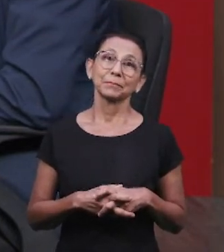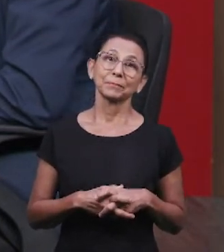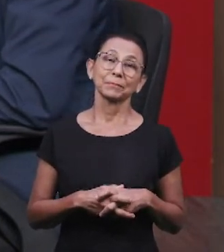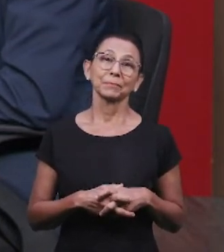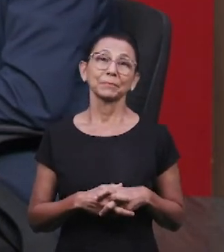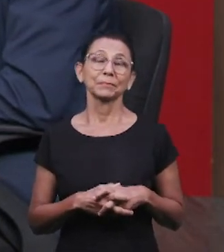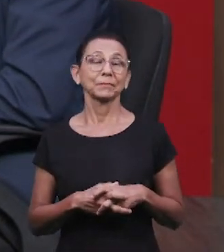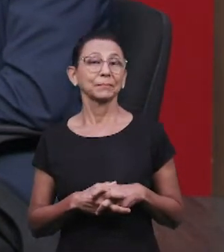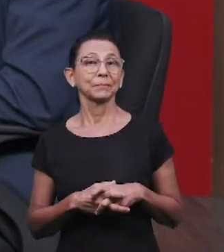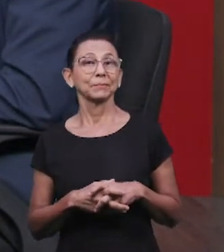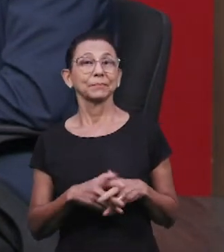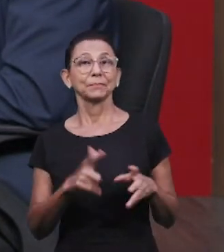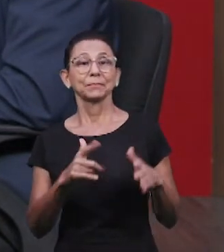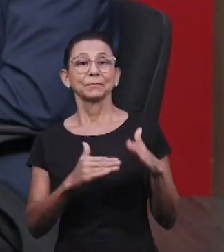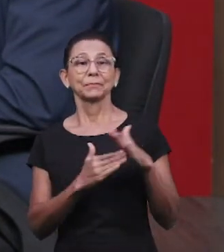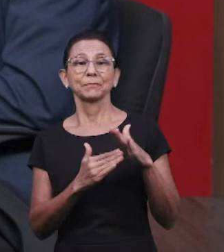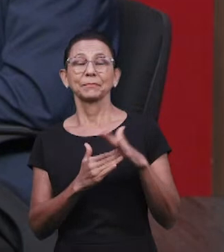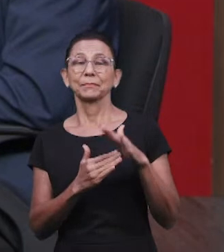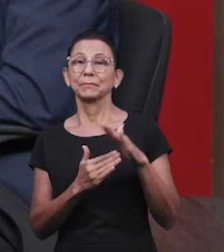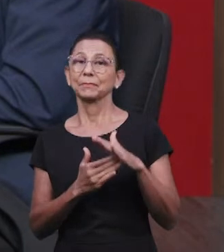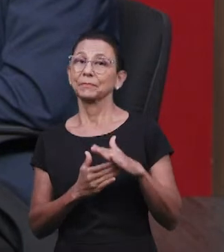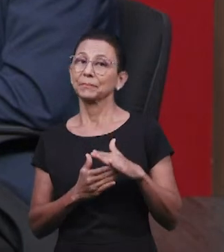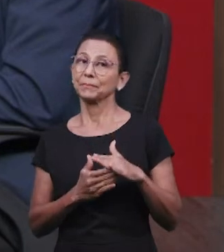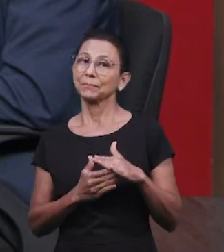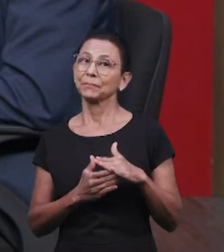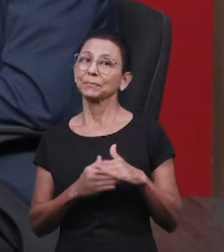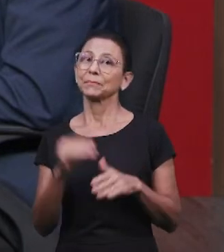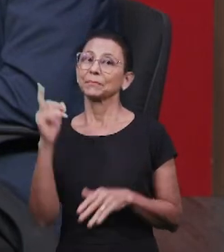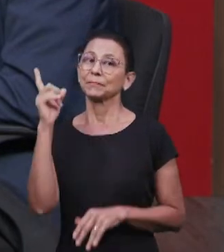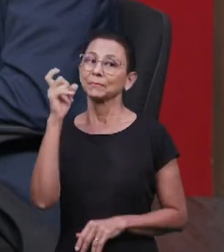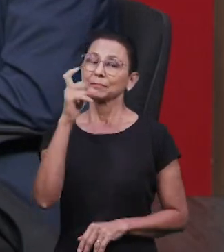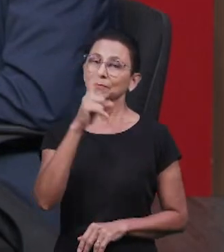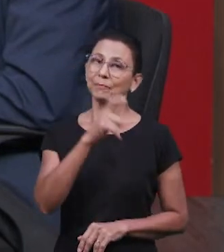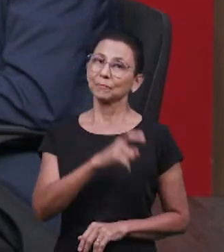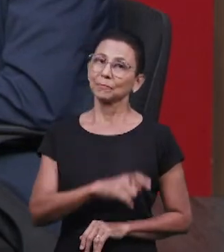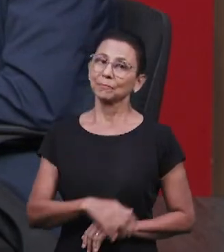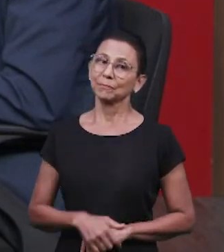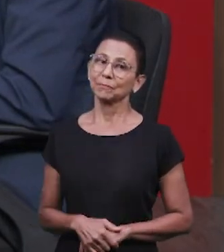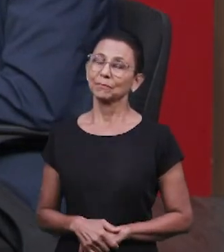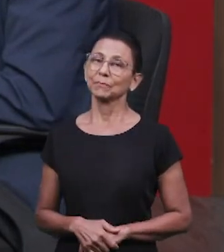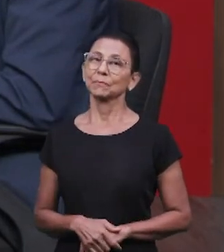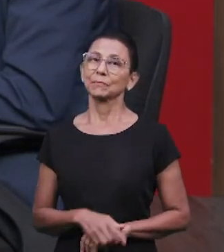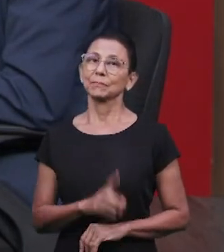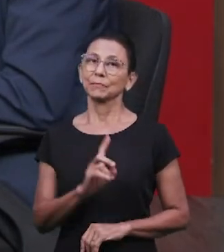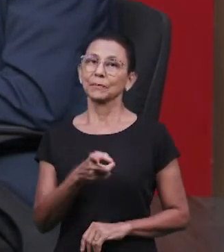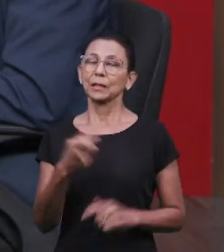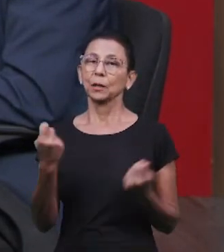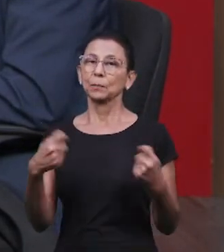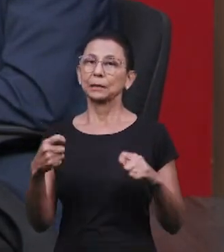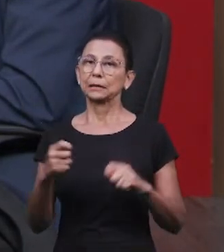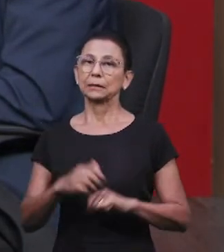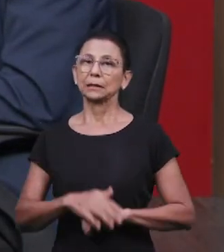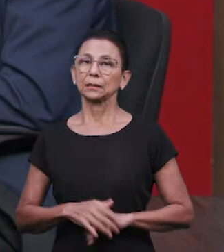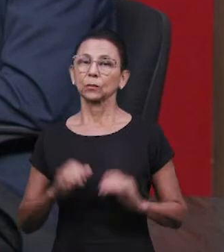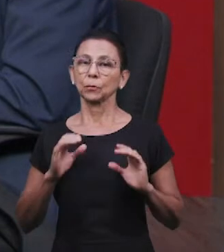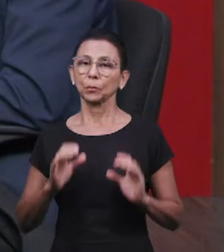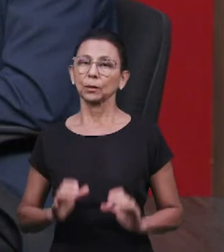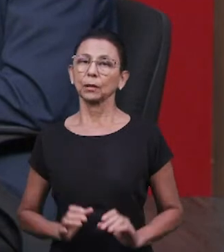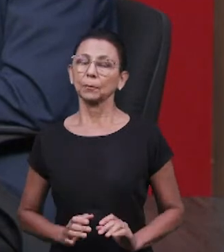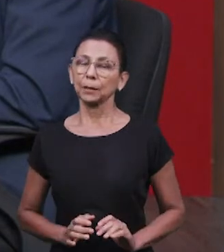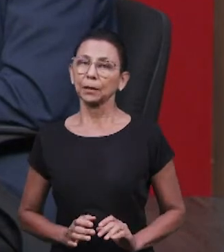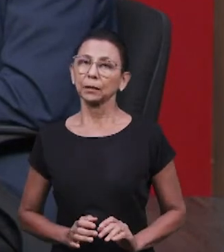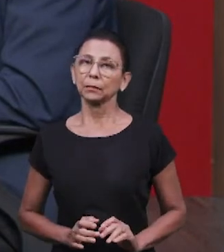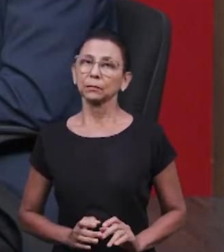vai se complicando. Então você precisa assumir uma postura como pai, né, sob o aspecto espiritual,